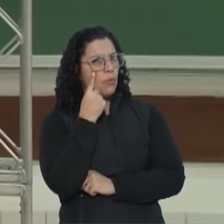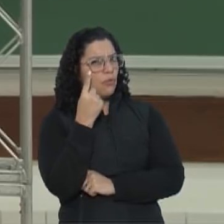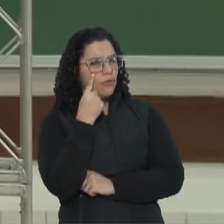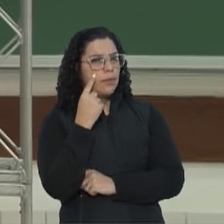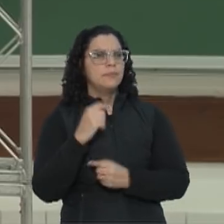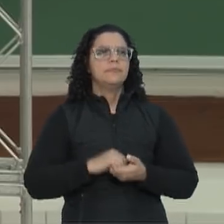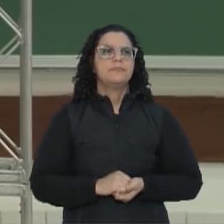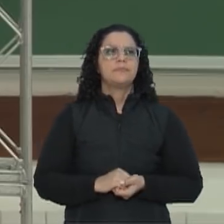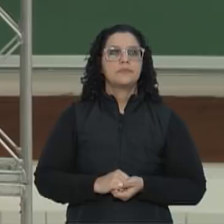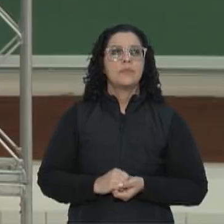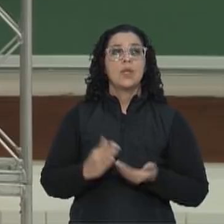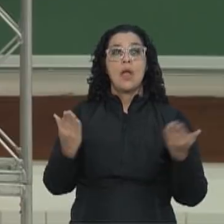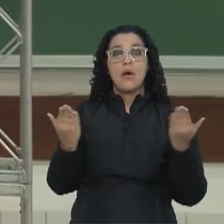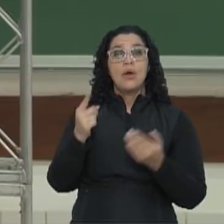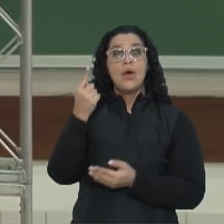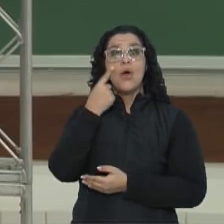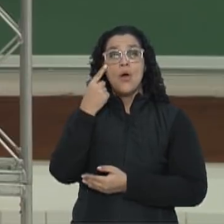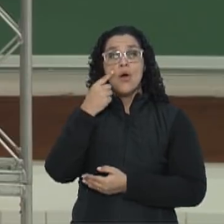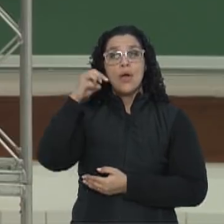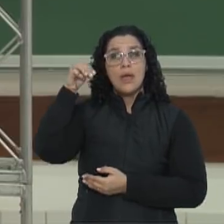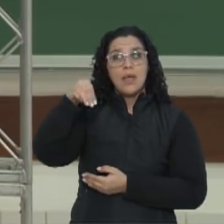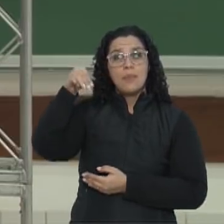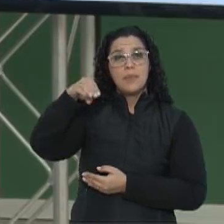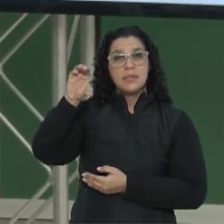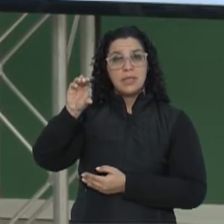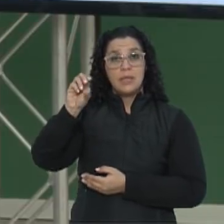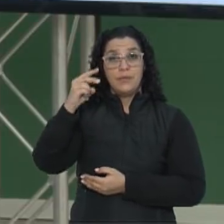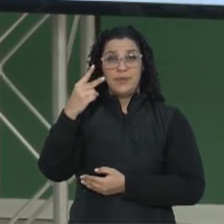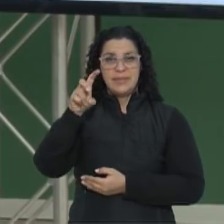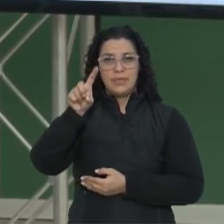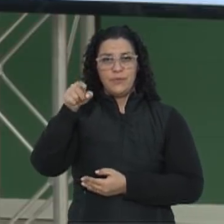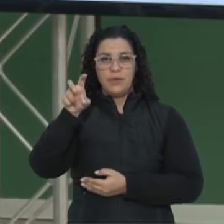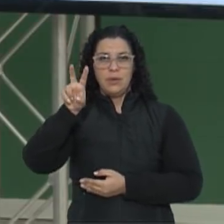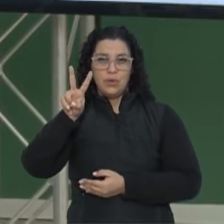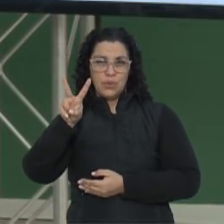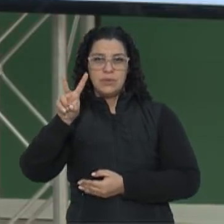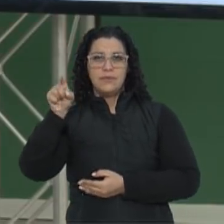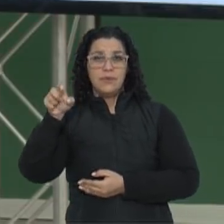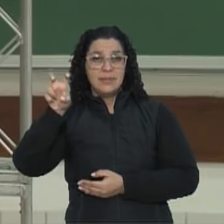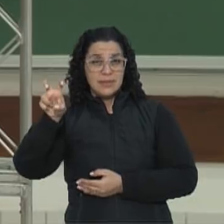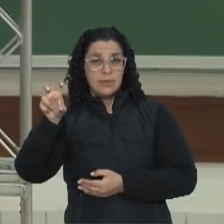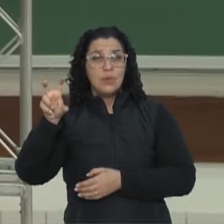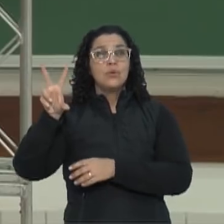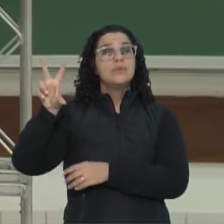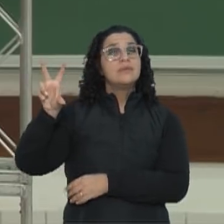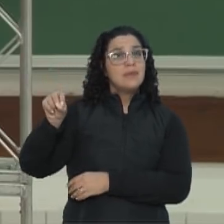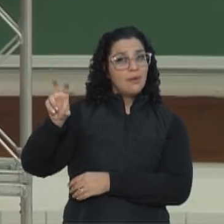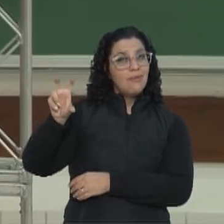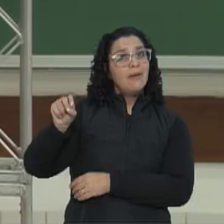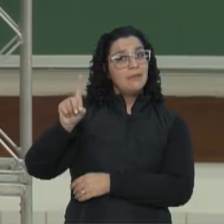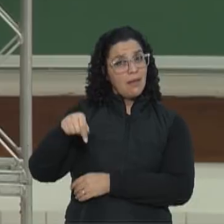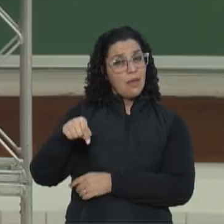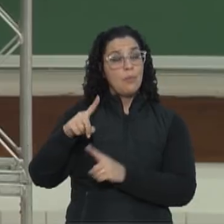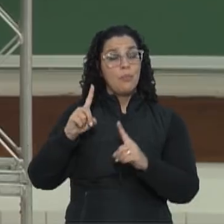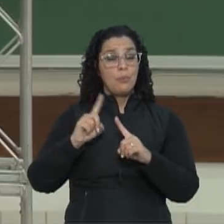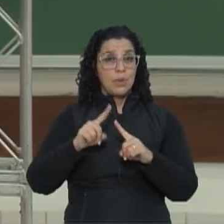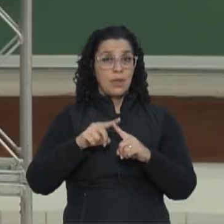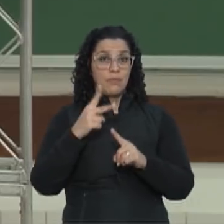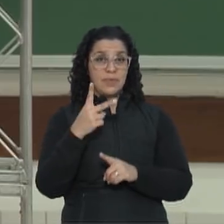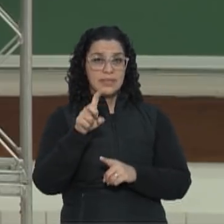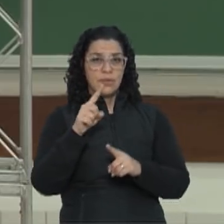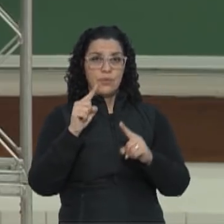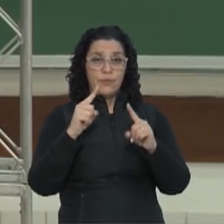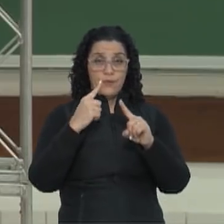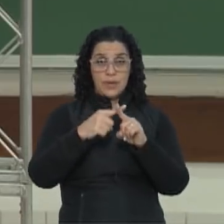Vamos ver? Olha lá, o MMC entre 25, 2 e 5 é o 50. Realmente, se eu pensar 25 vezes